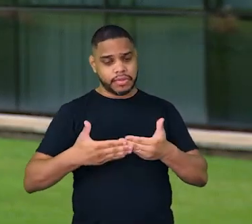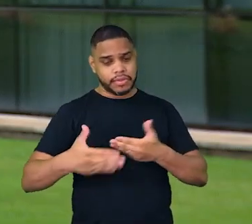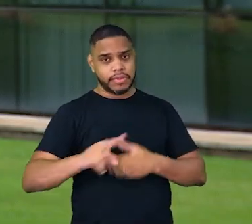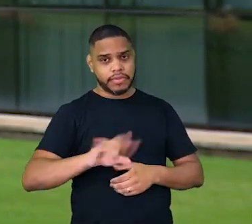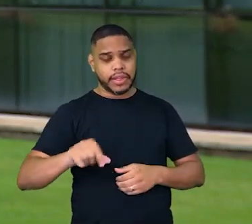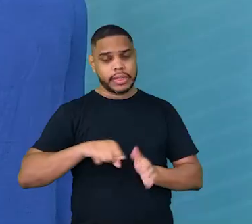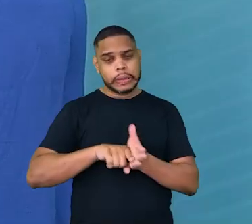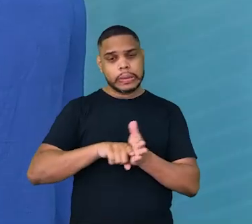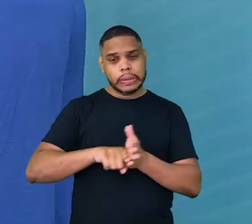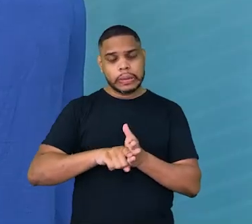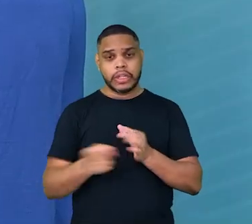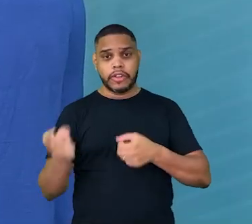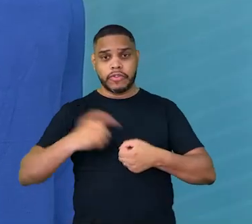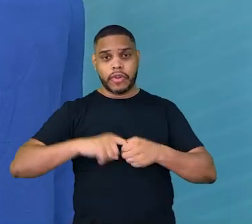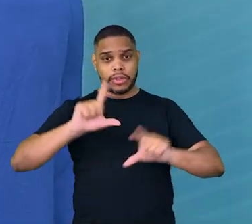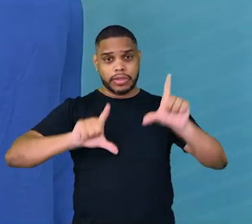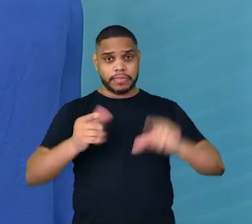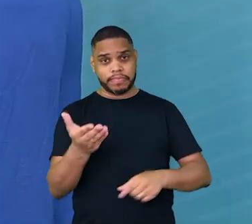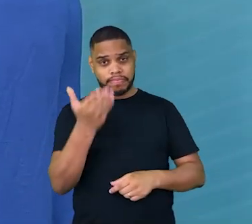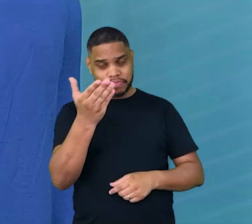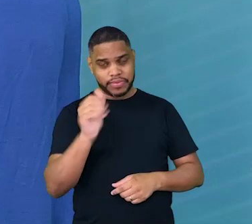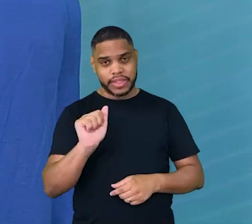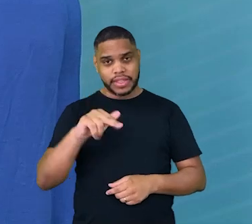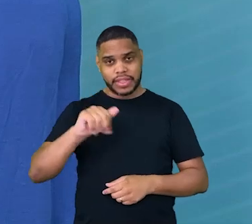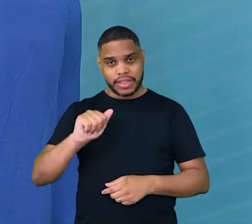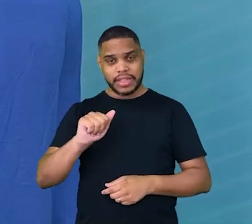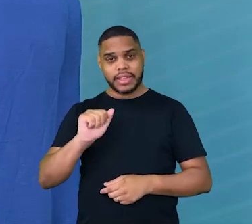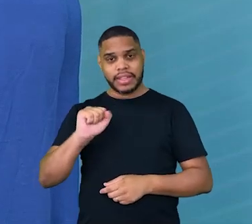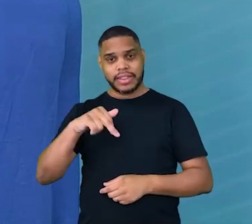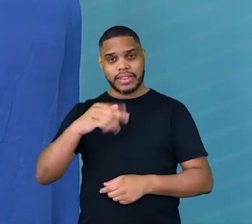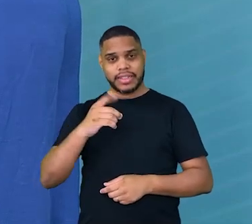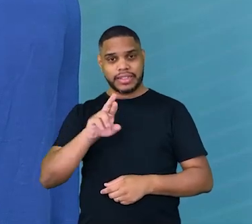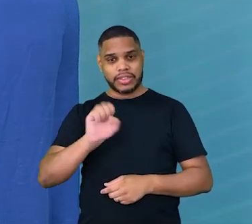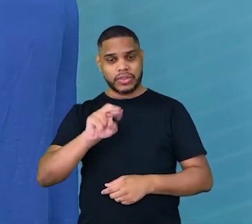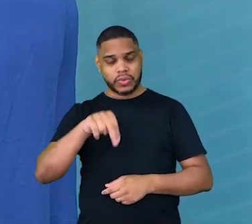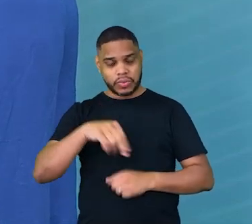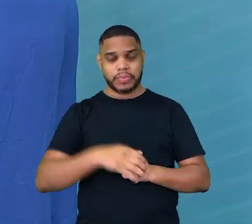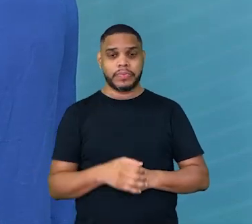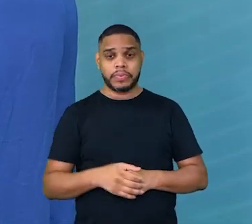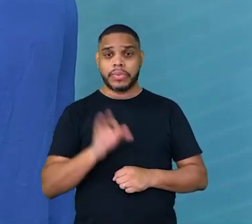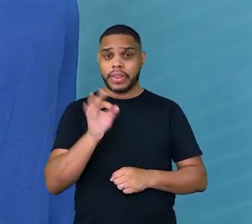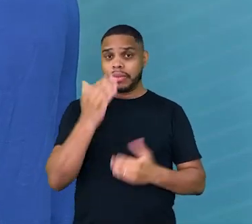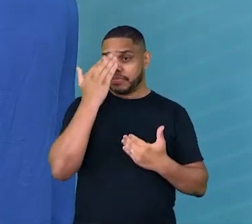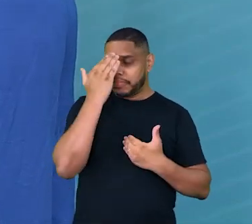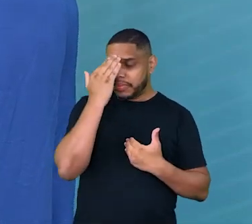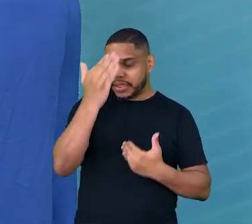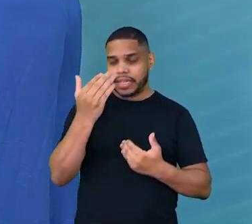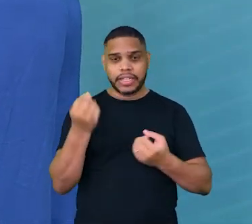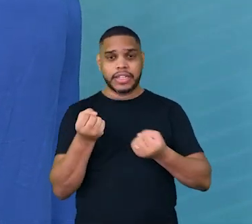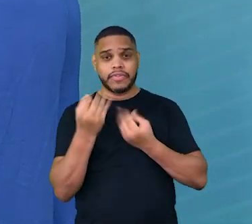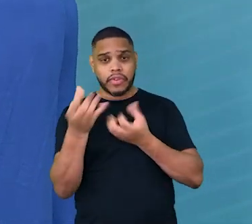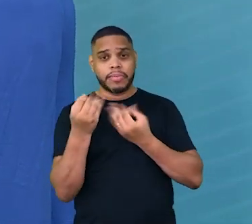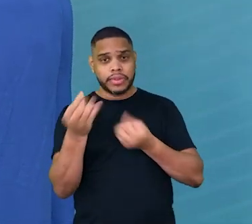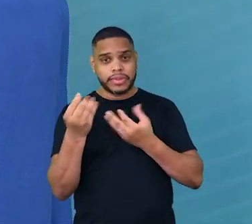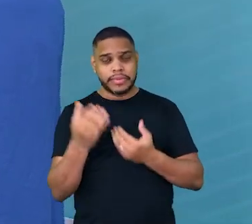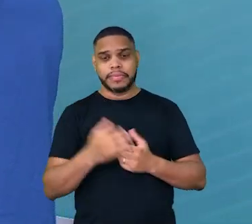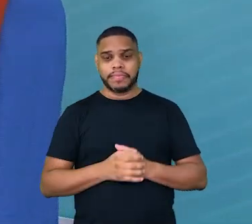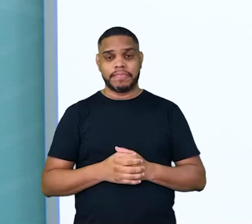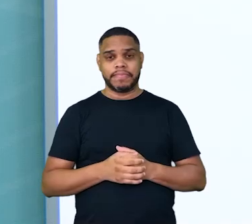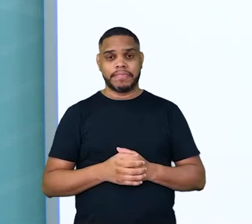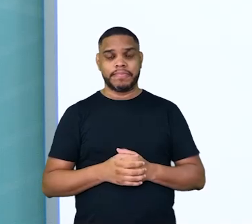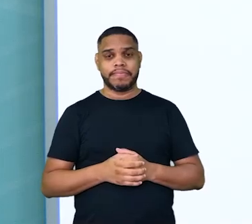serão analisados. Voltamos ao estúdio, Luana e Anderson. Tá certo, Rafael. Muito obrigada pelas informações e até a